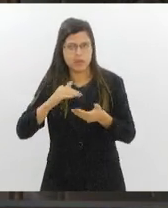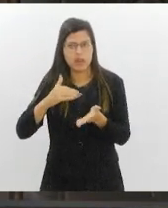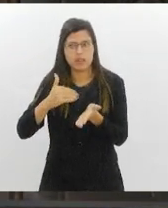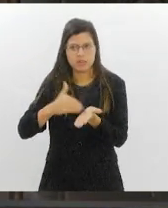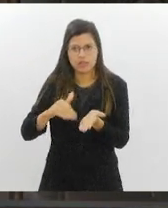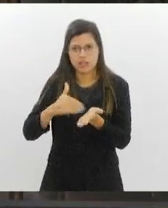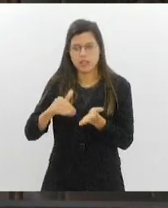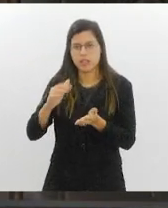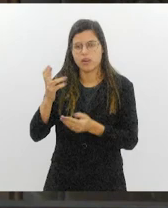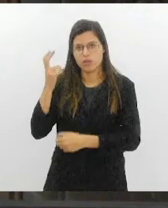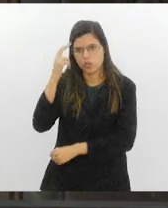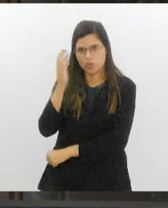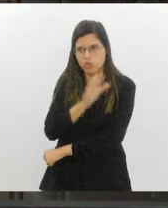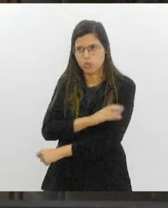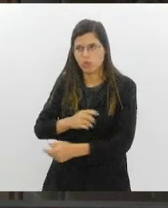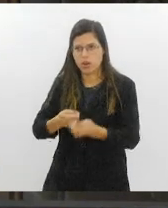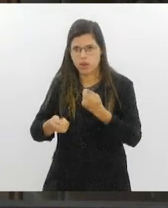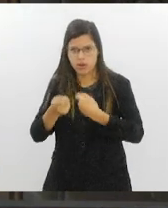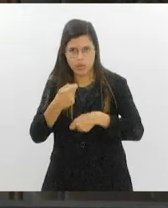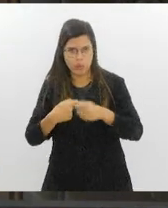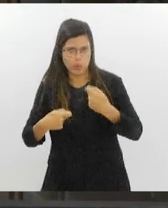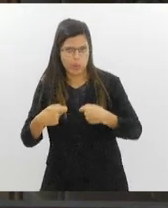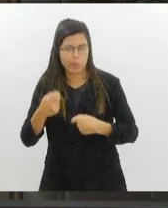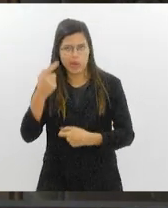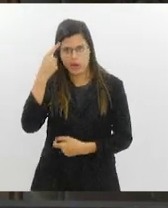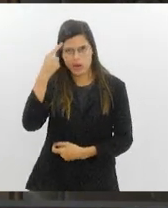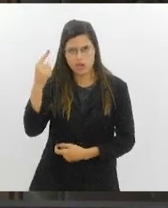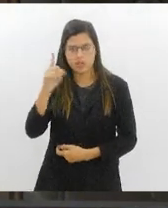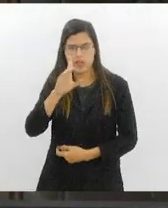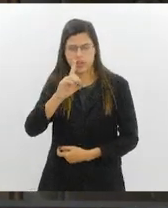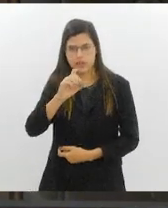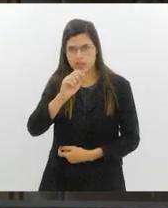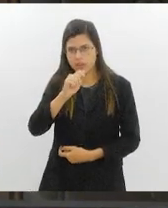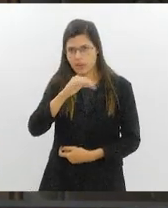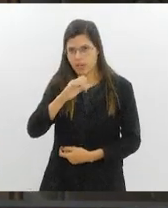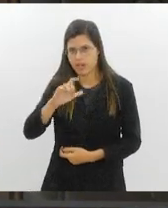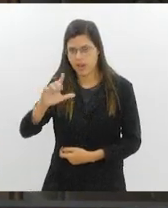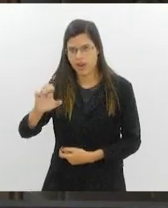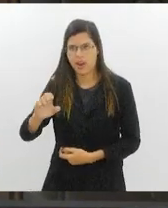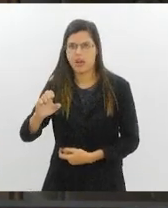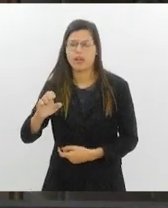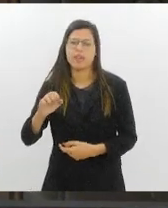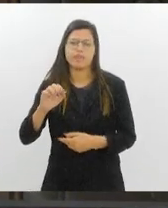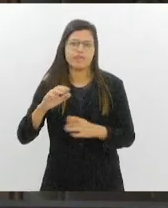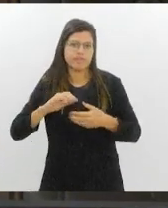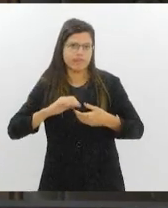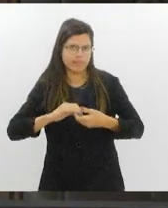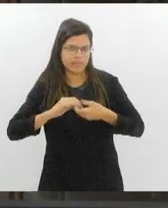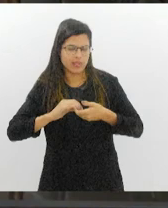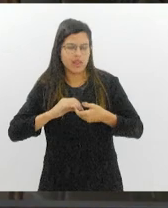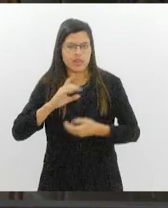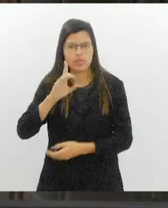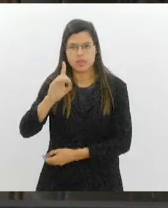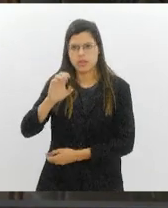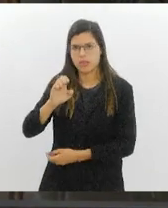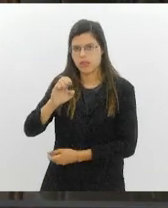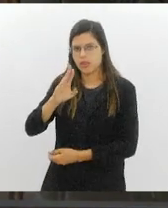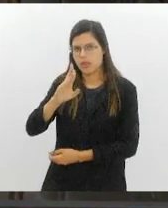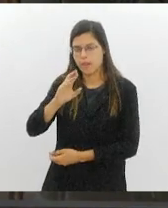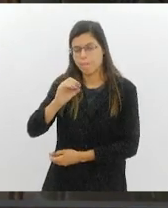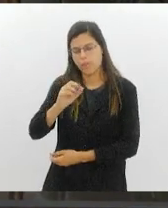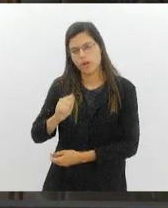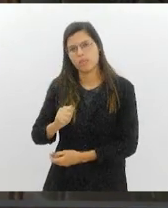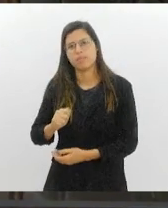Criativa do Estado do Rio de Janeiro, Daniele Barros, saudar a Débora Kolker, que é um ícone da